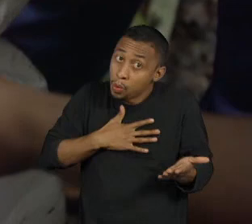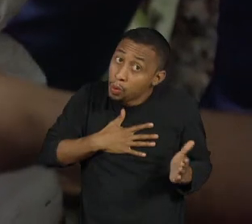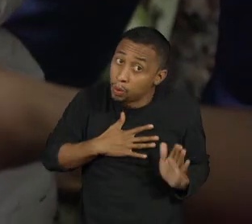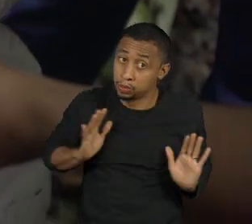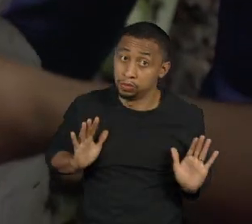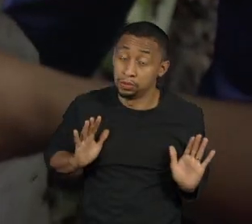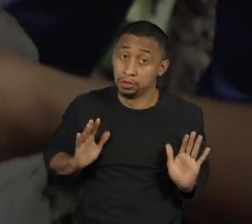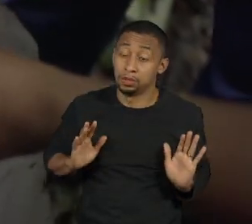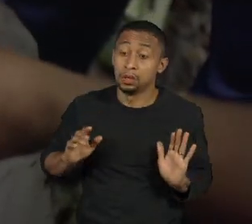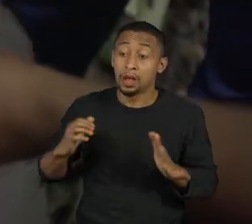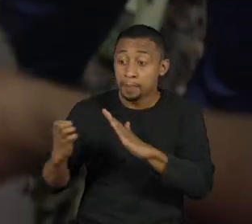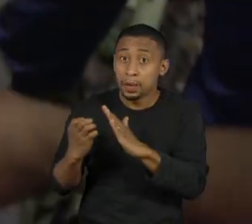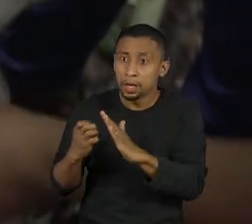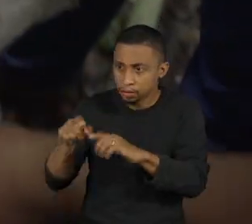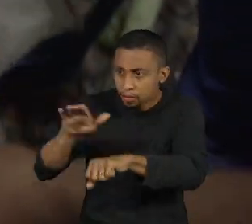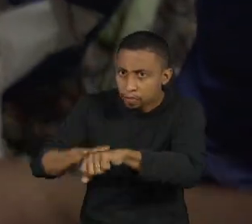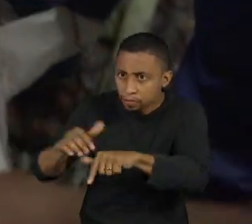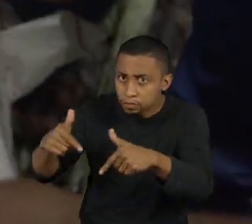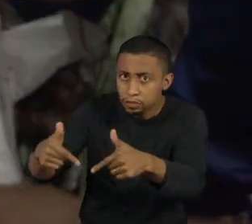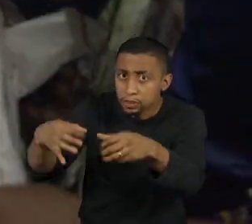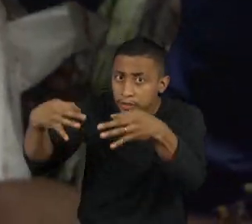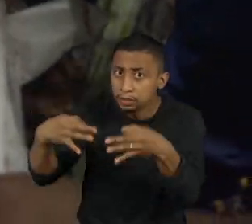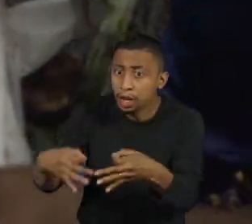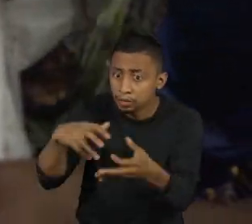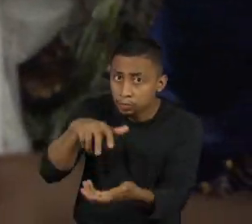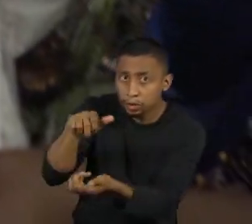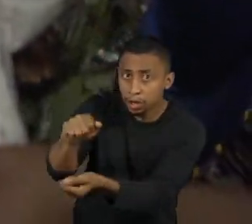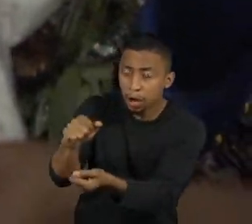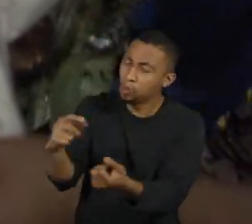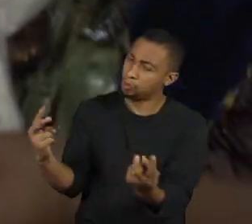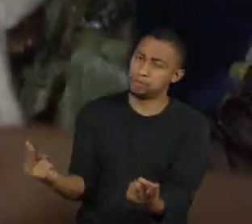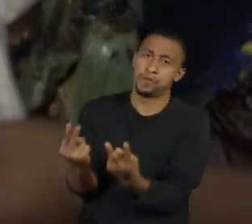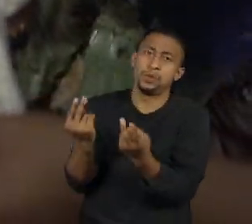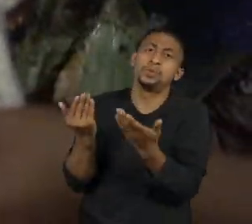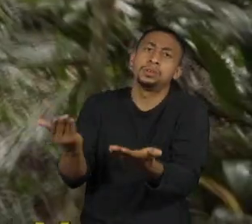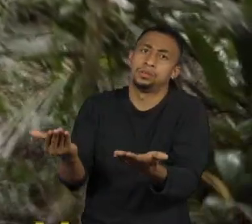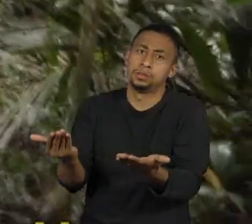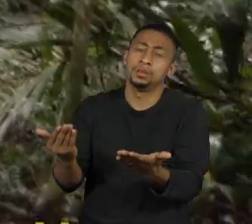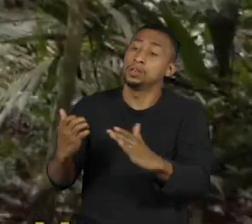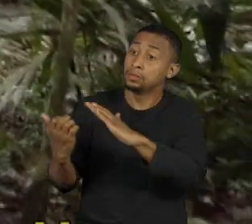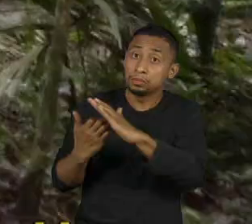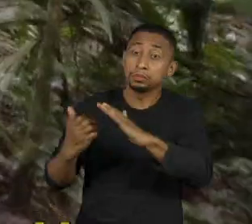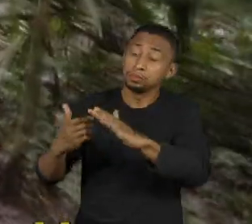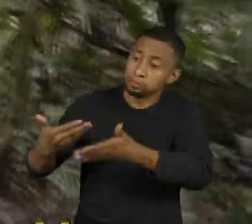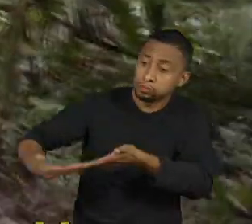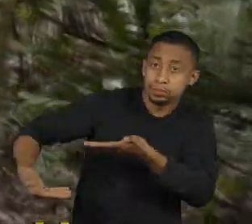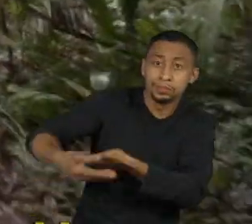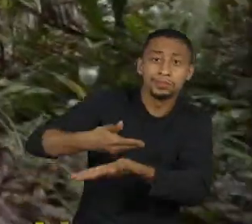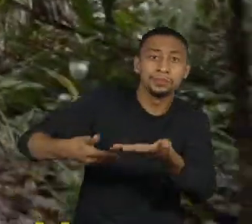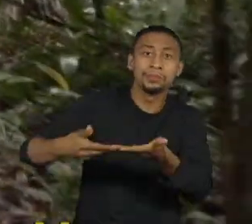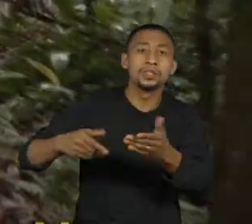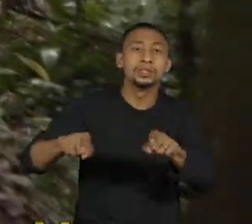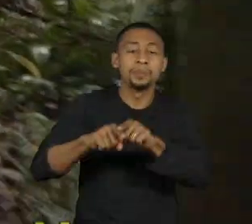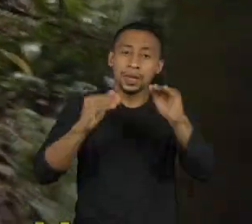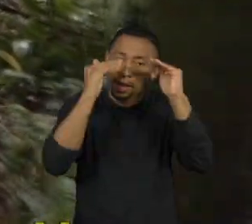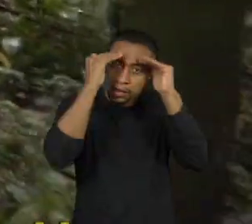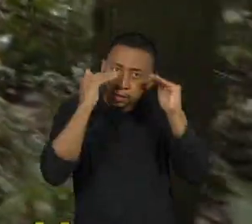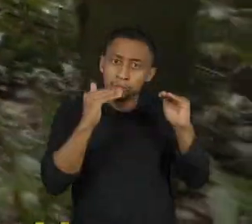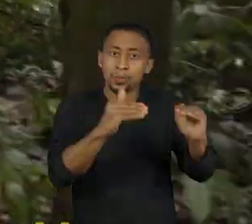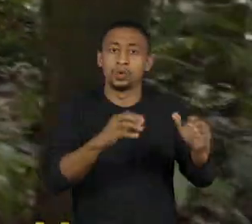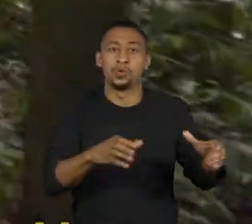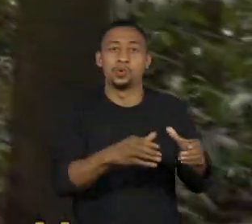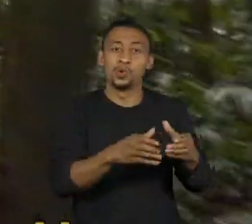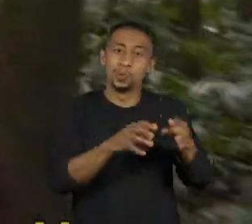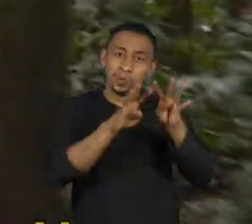que constroem essas práticas. A gente está falando de negócios e respeito às pessoas e ao bem viver no